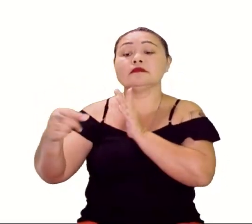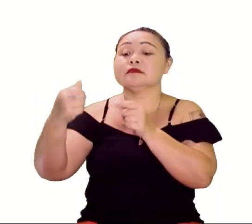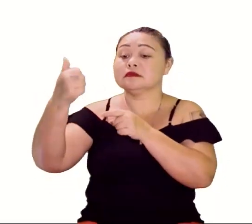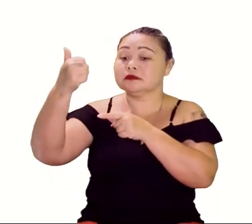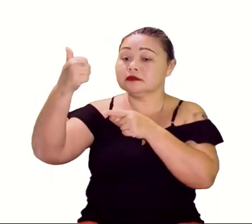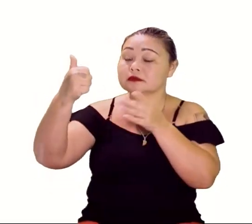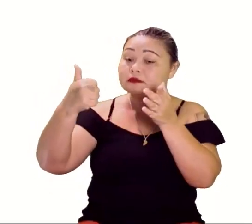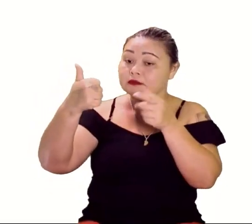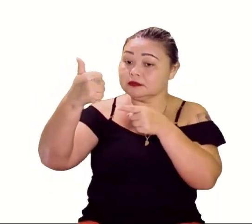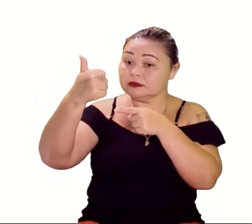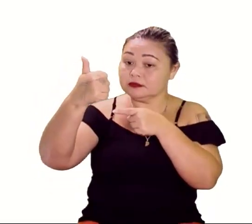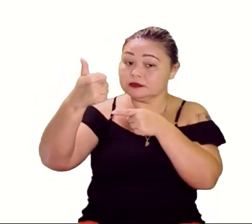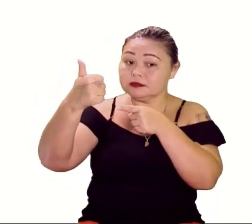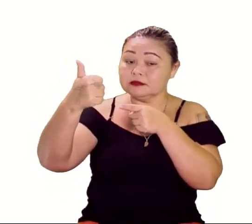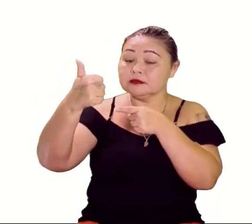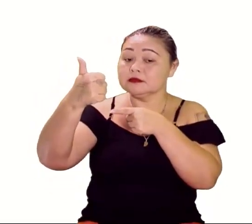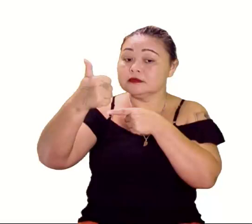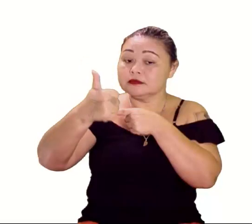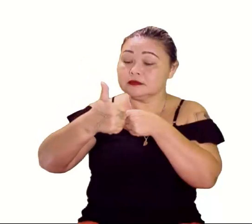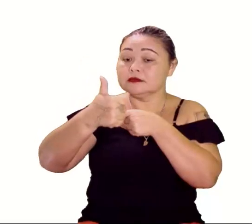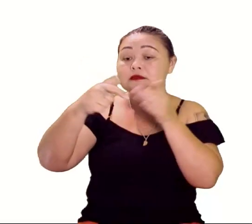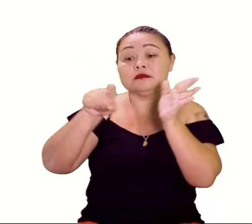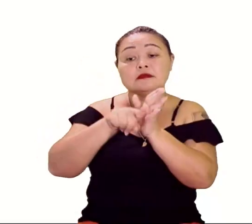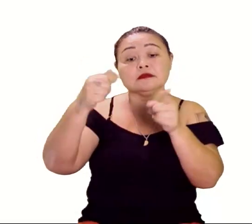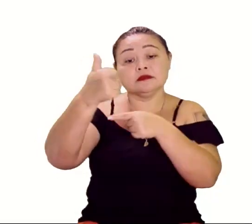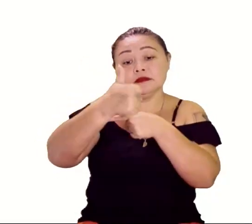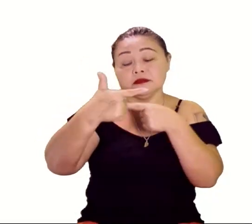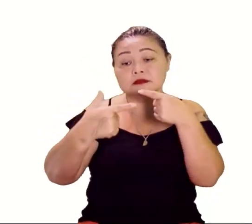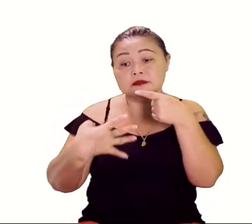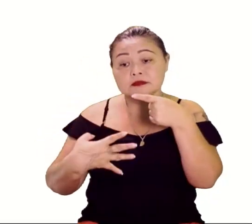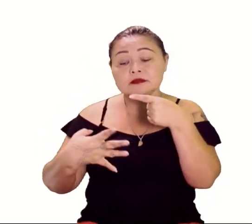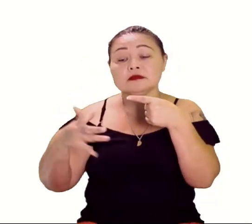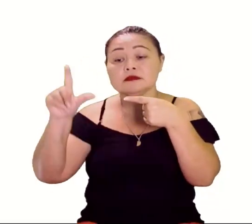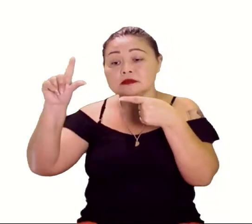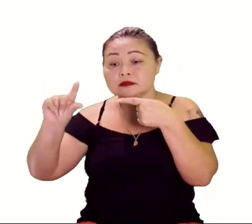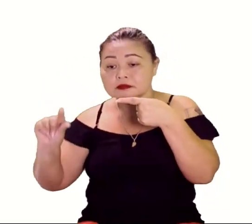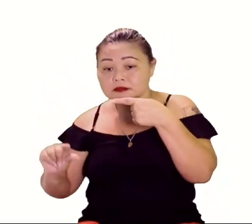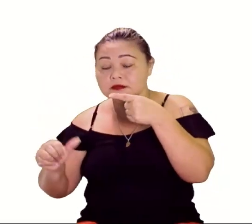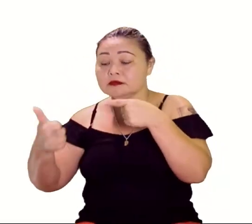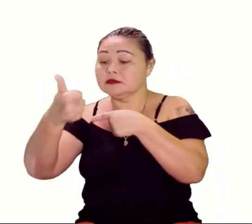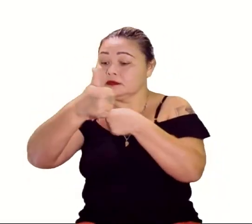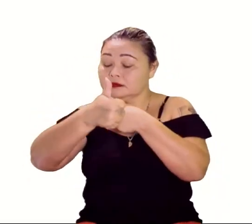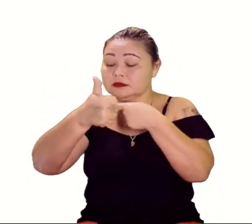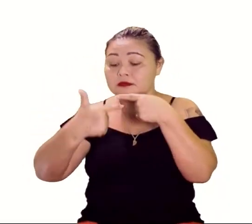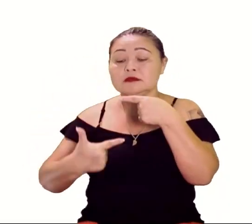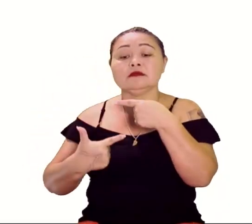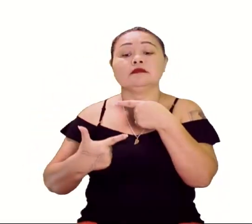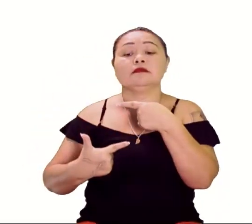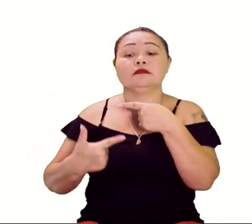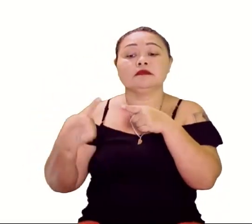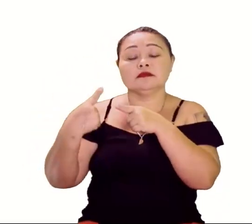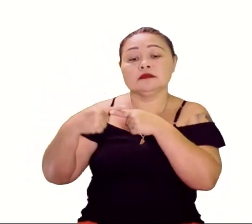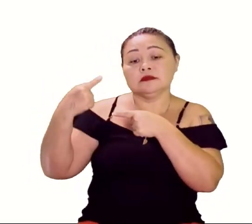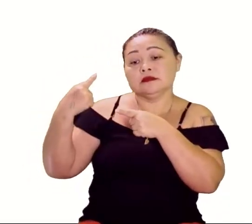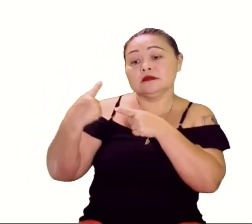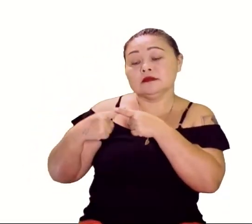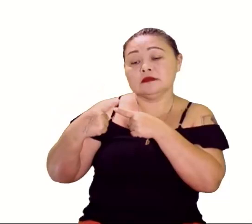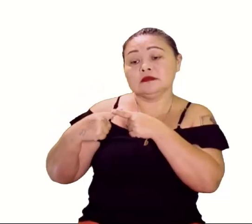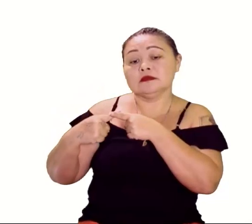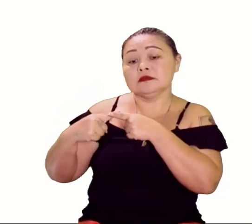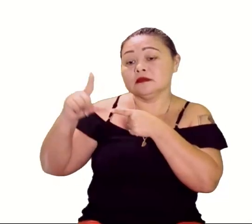sobre 4. Menos 2 quartos. Menos 2 quartos, que a gente pode ainda melhorar e fazer menos 1 meio, né? Por quê,